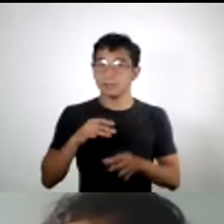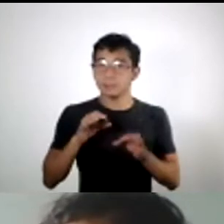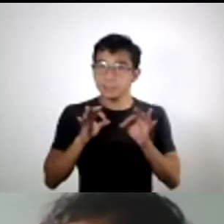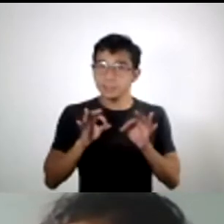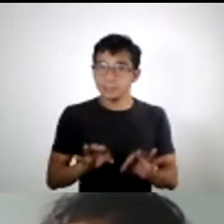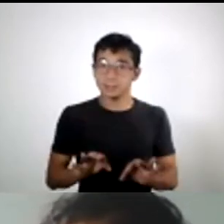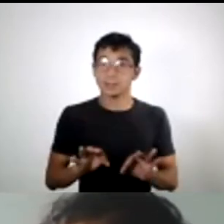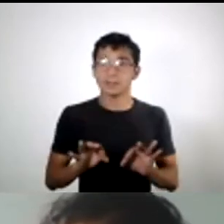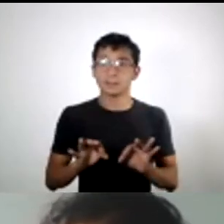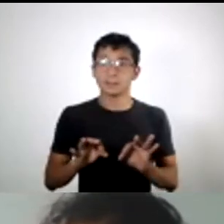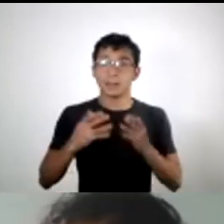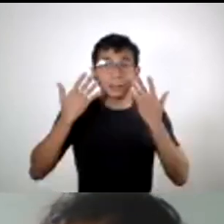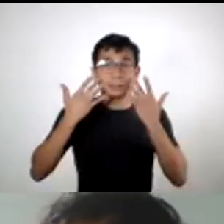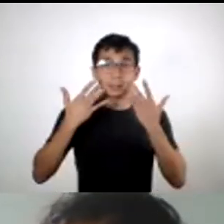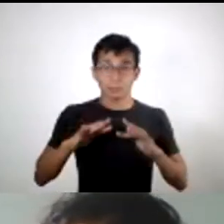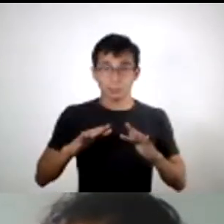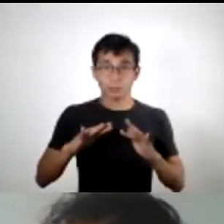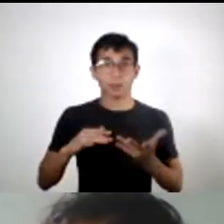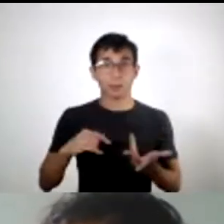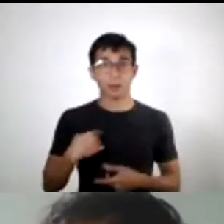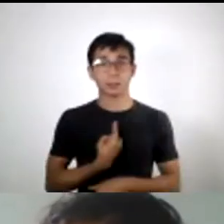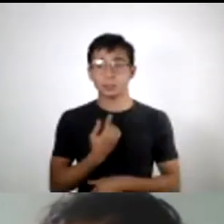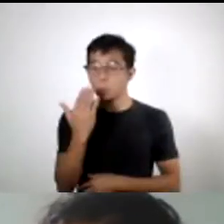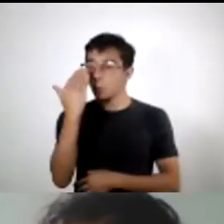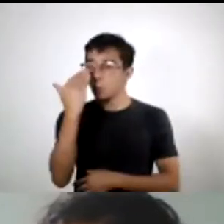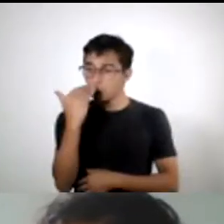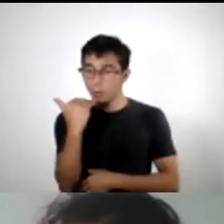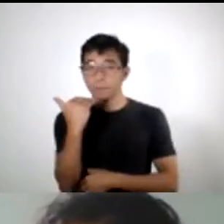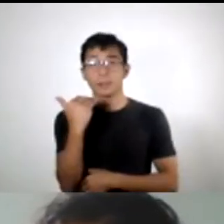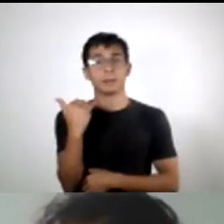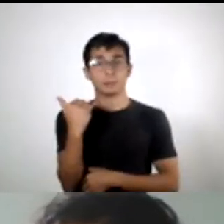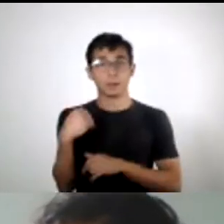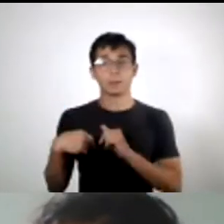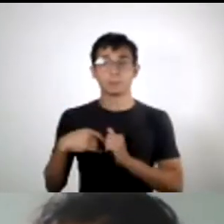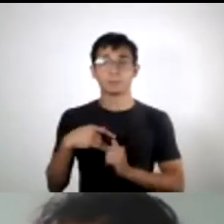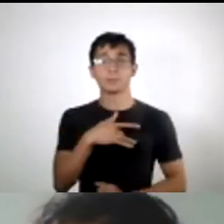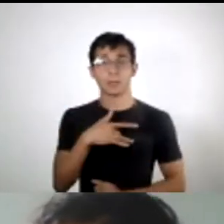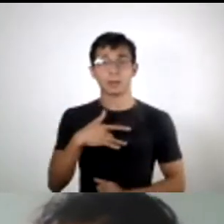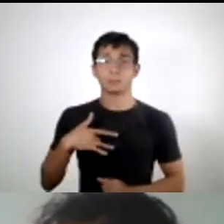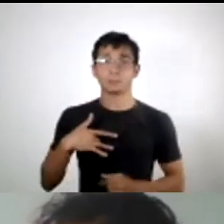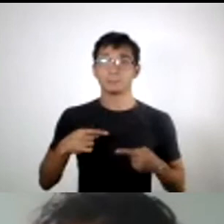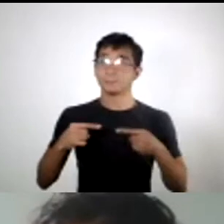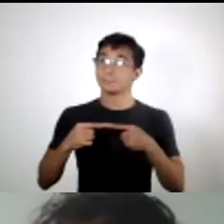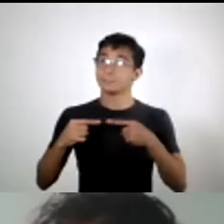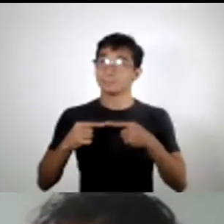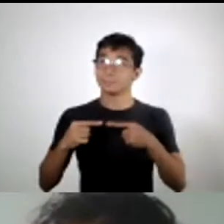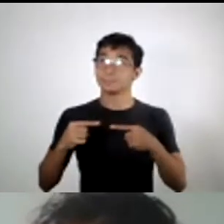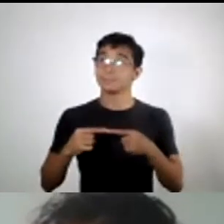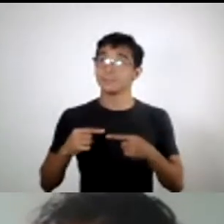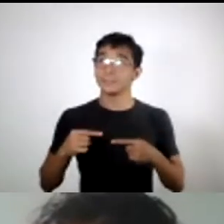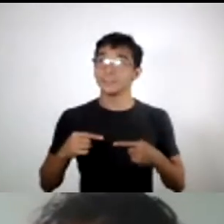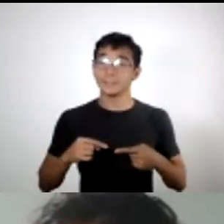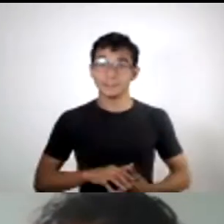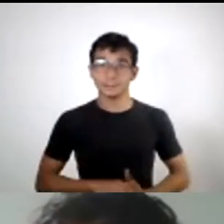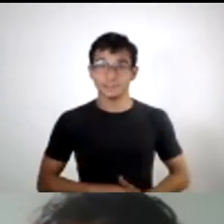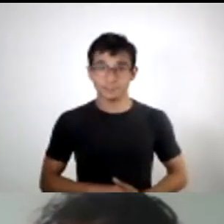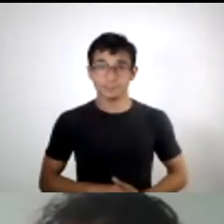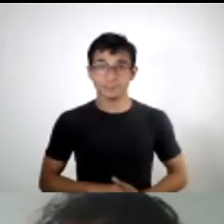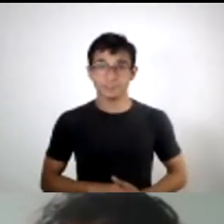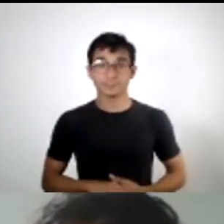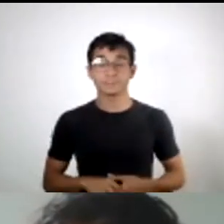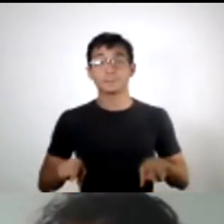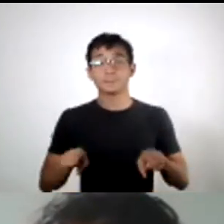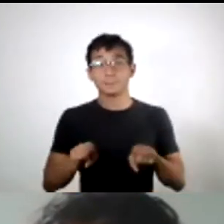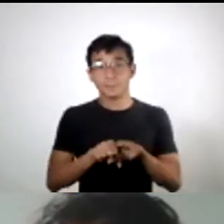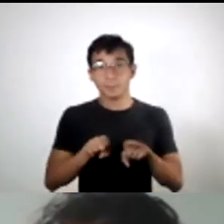Nós comemos saúde e ao mesmo tempo que a comunidade ela vende